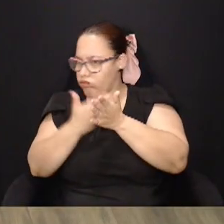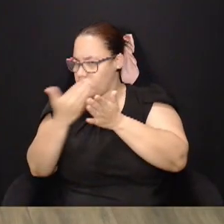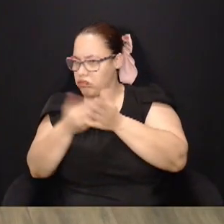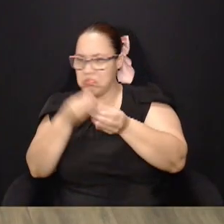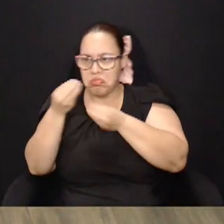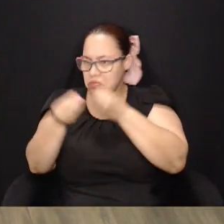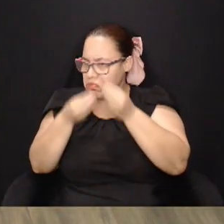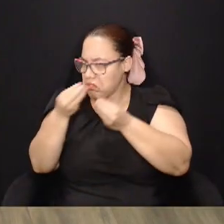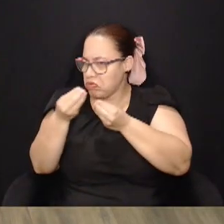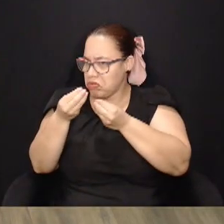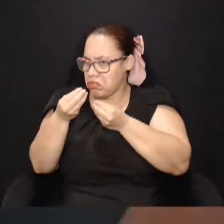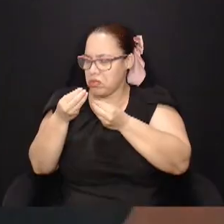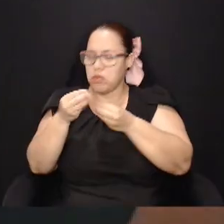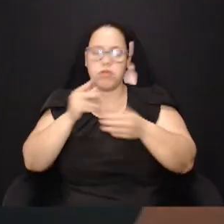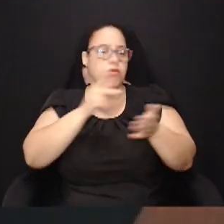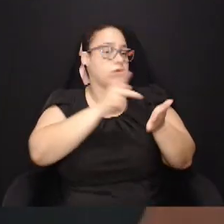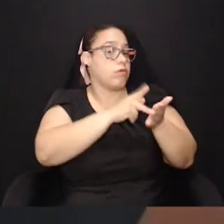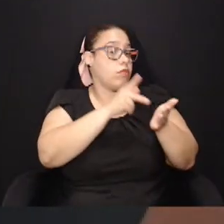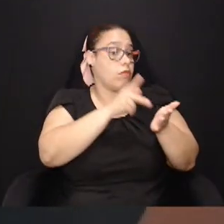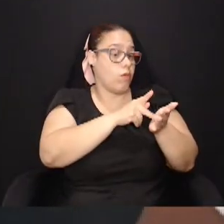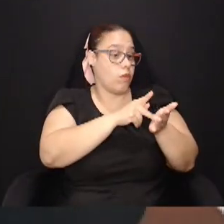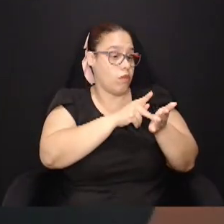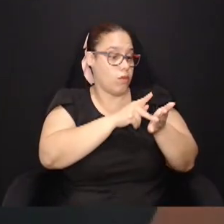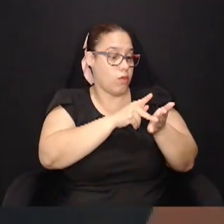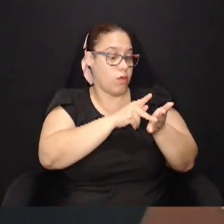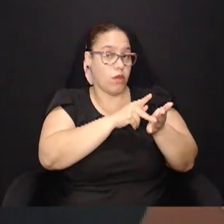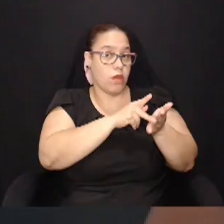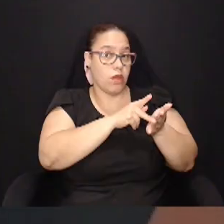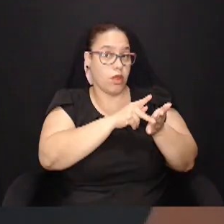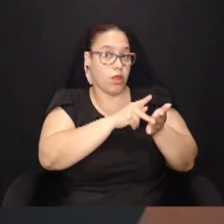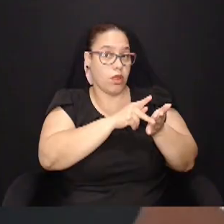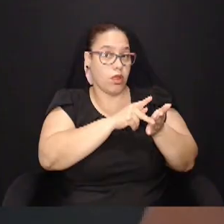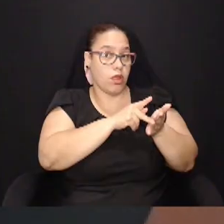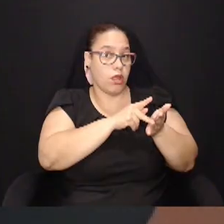Na verdade, eu fui passei pela violência